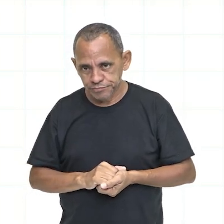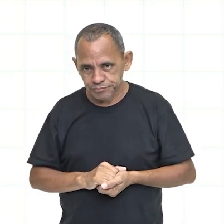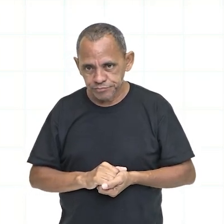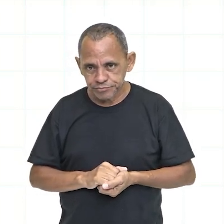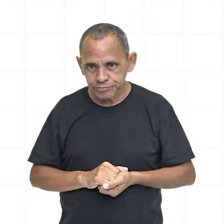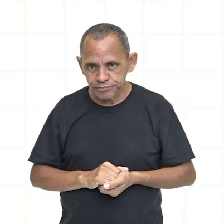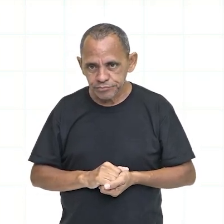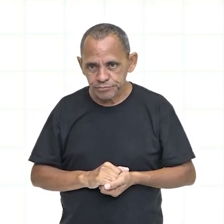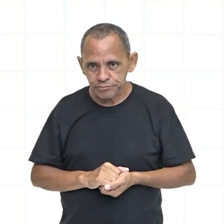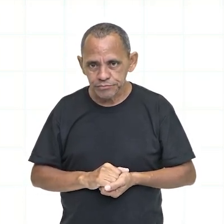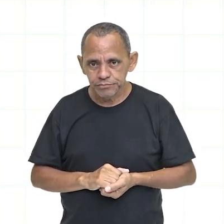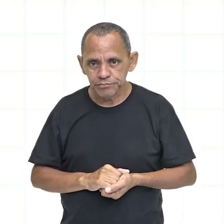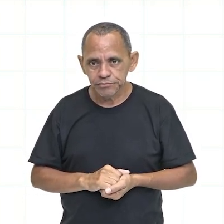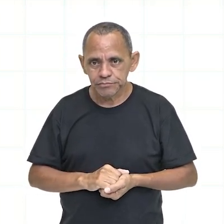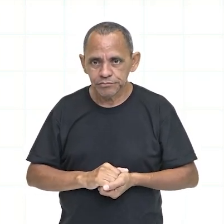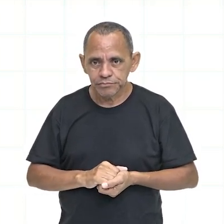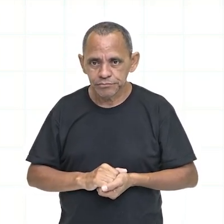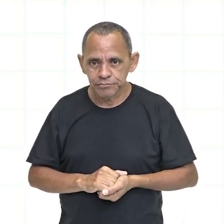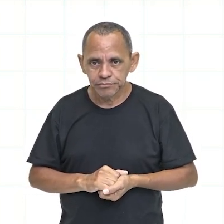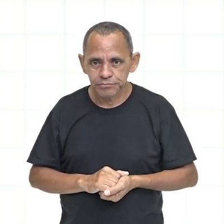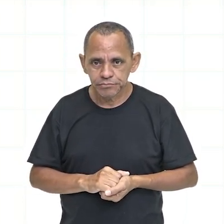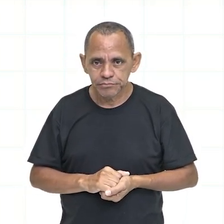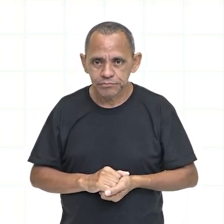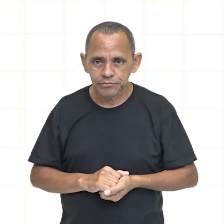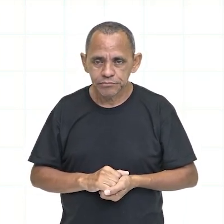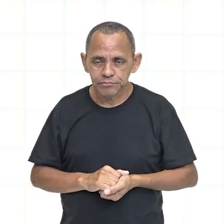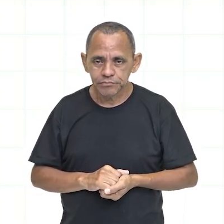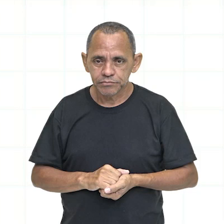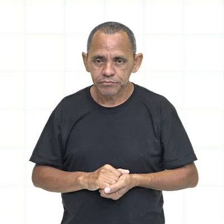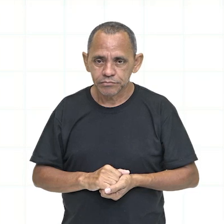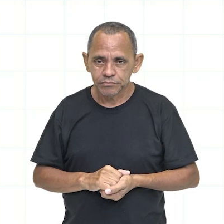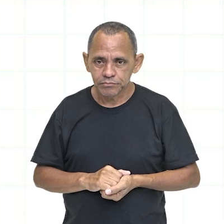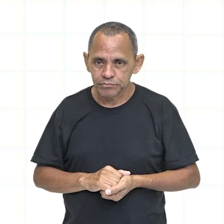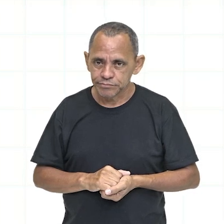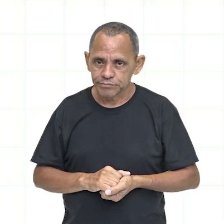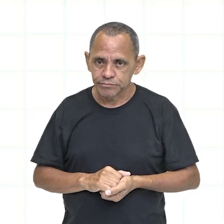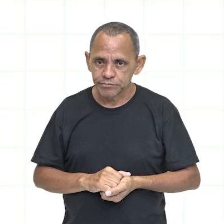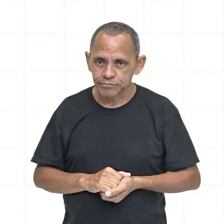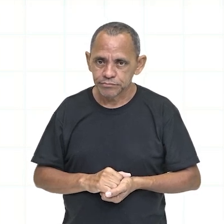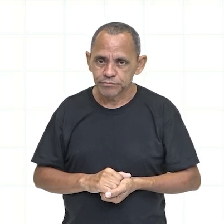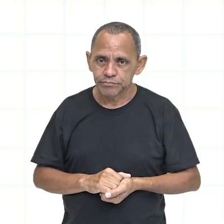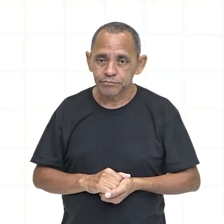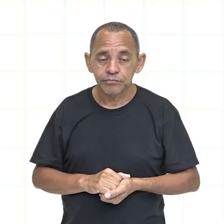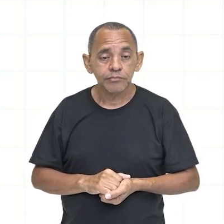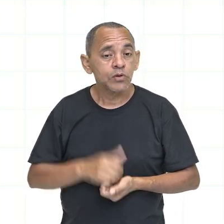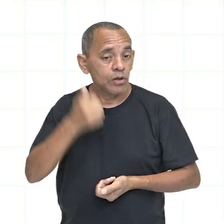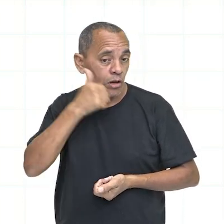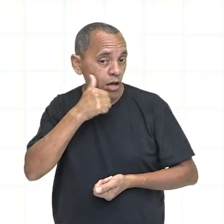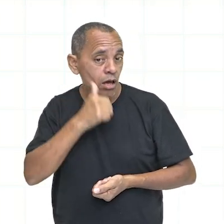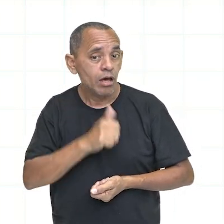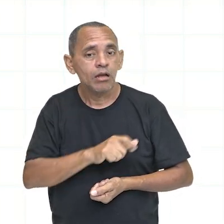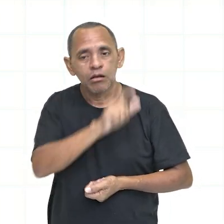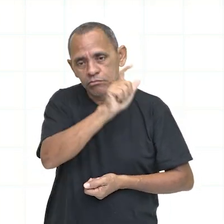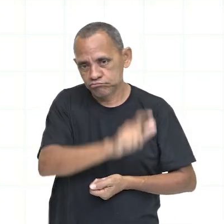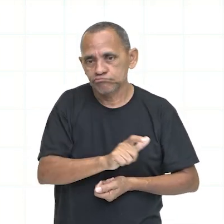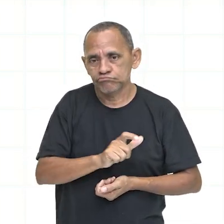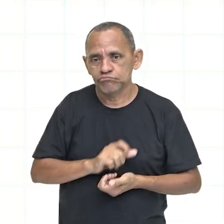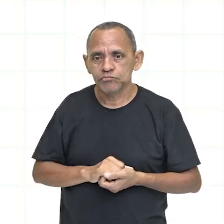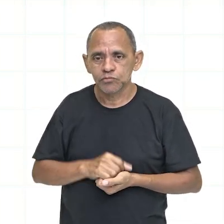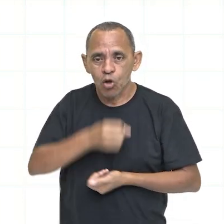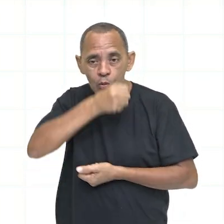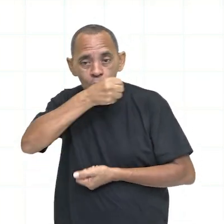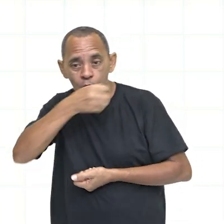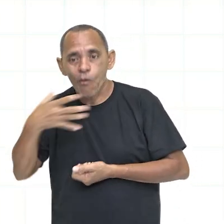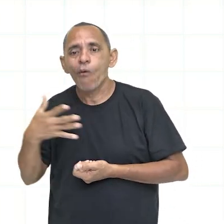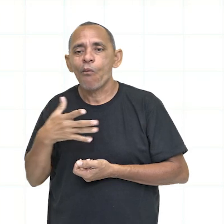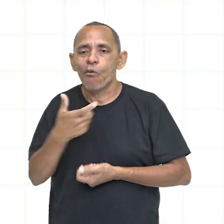she was hired as a language tutor. Ela é fluente em inglês e, portanto, né, e por isso, e